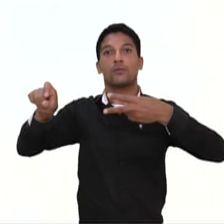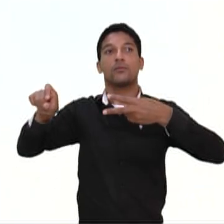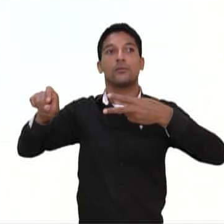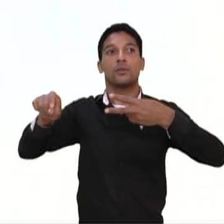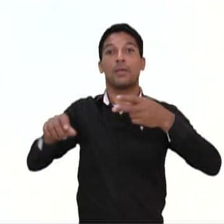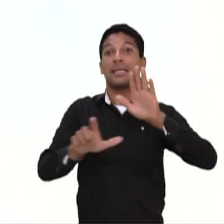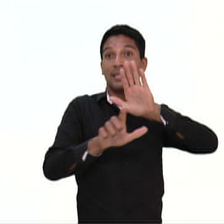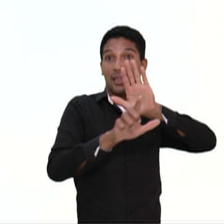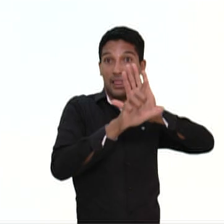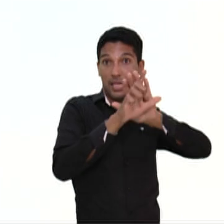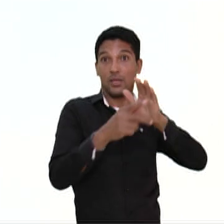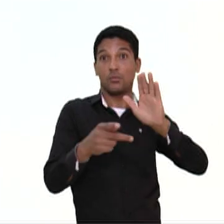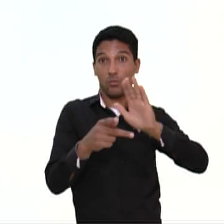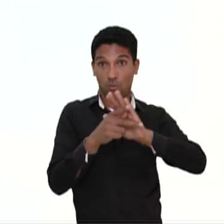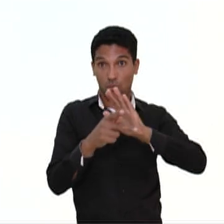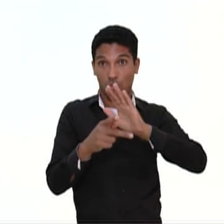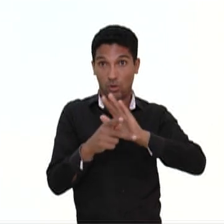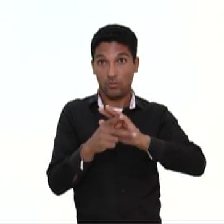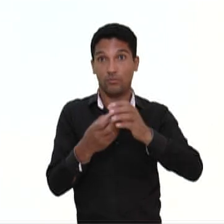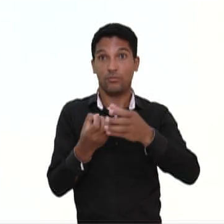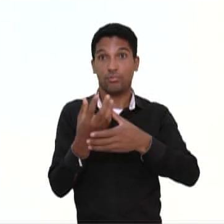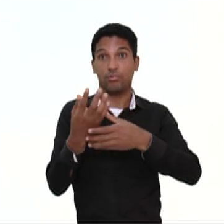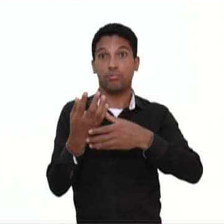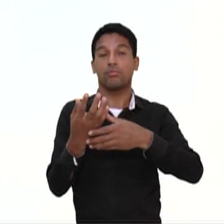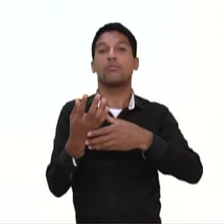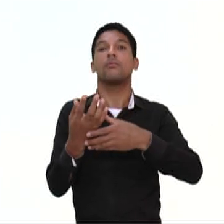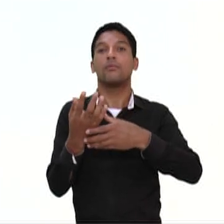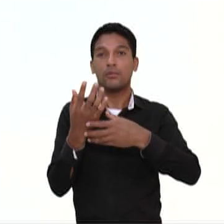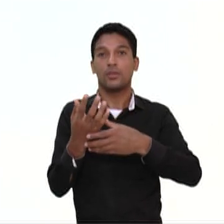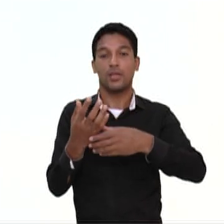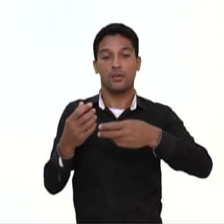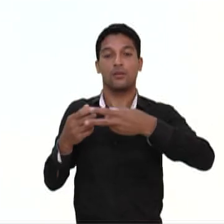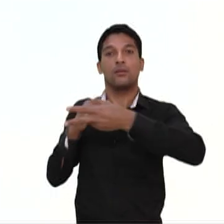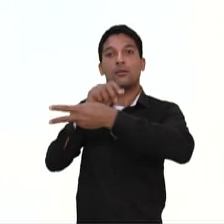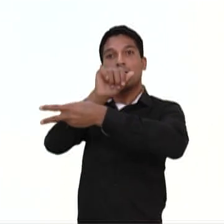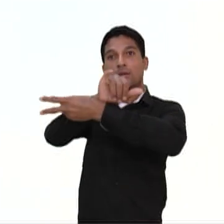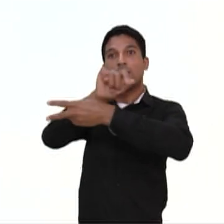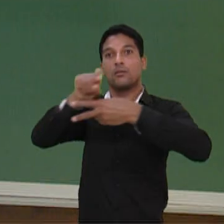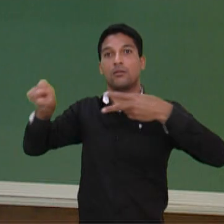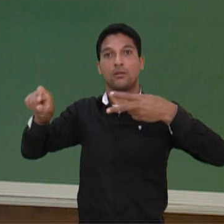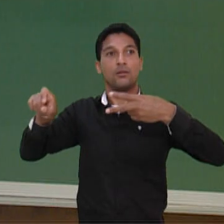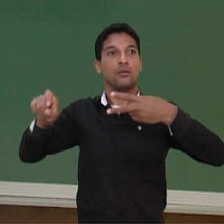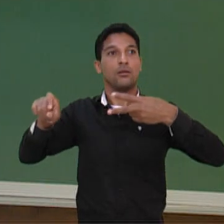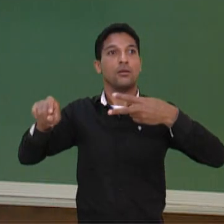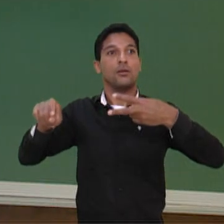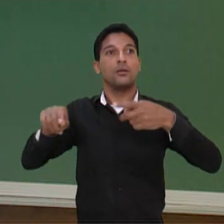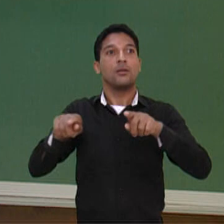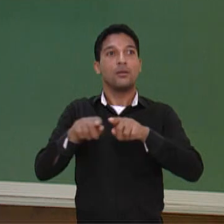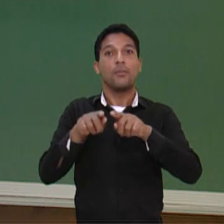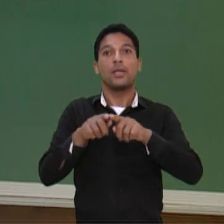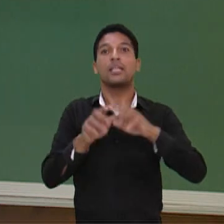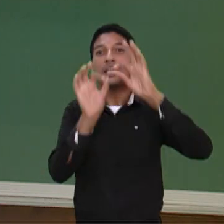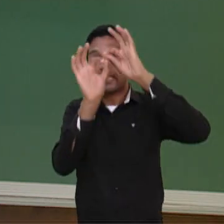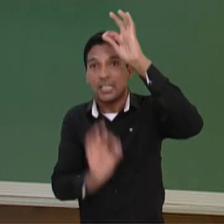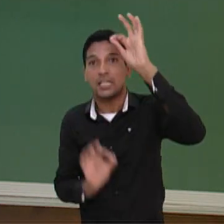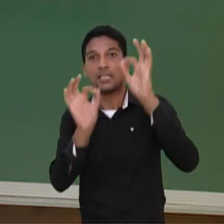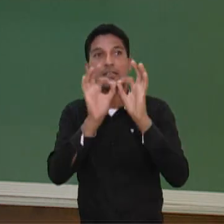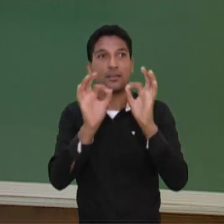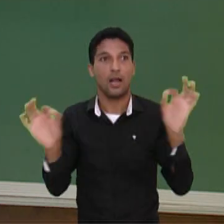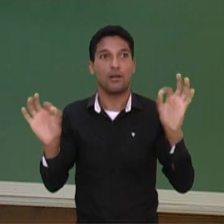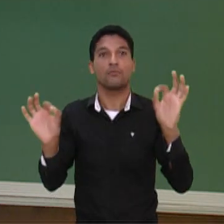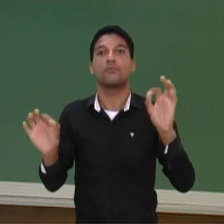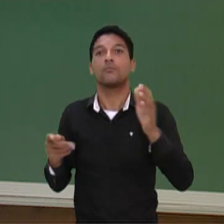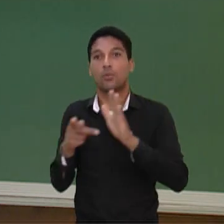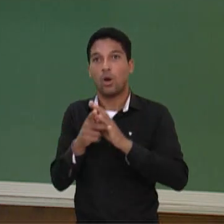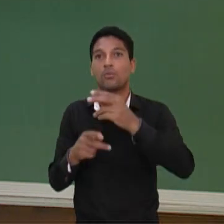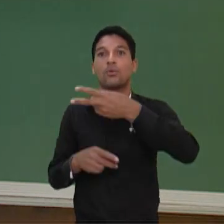da função quadrática, gráfico da função quadrática, sentido da concavidade da parábola e interseção com o